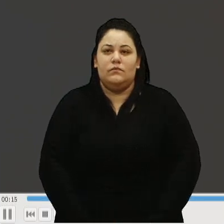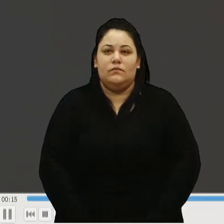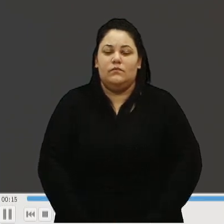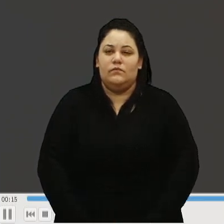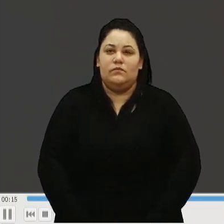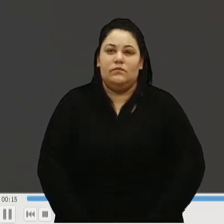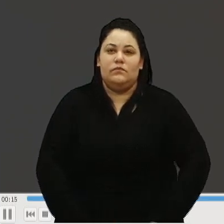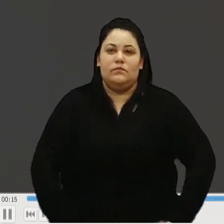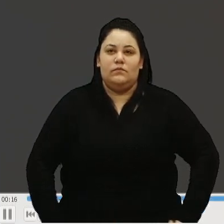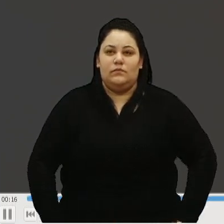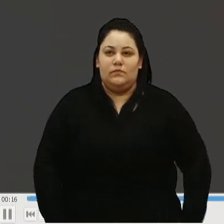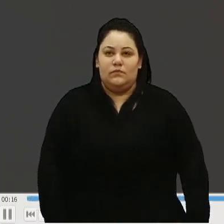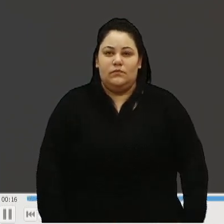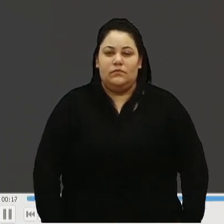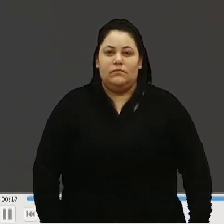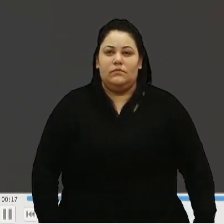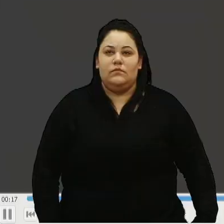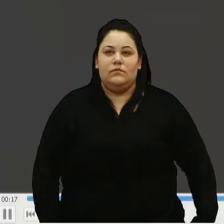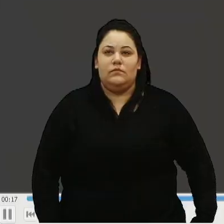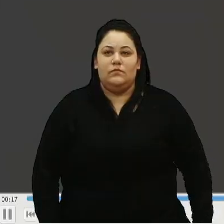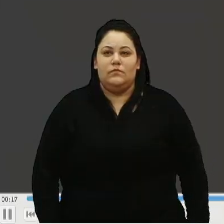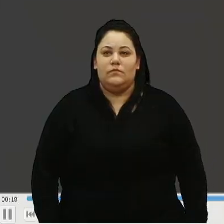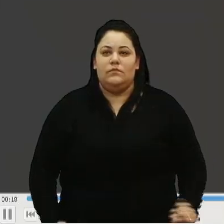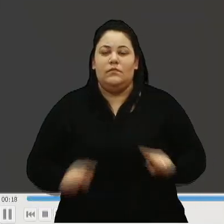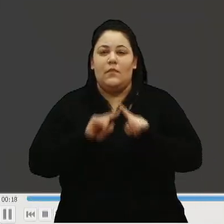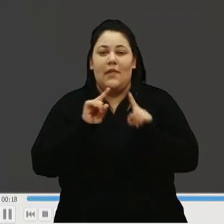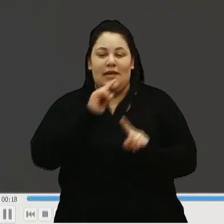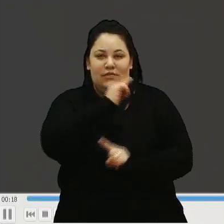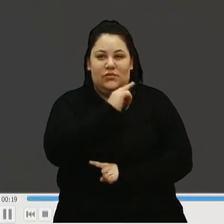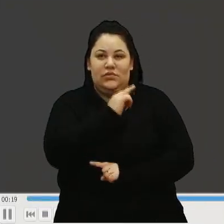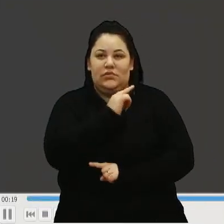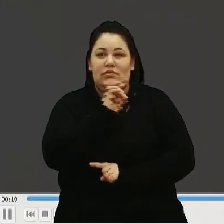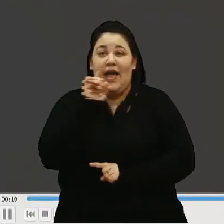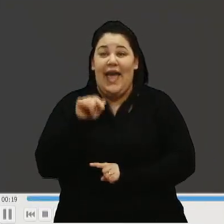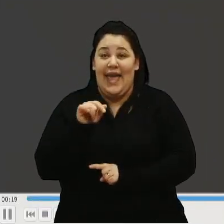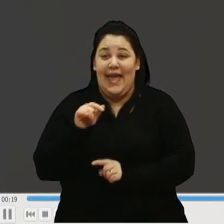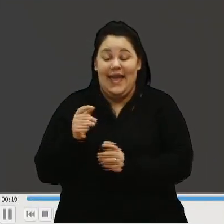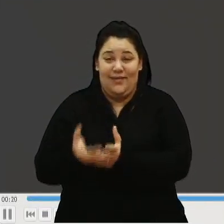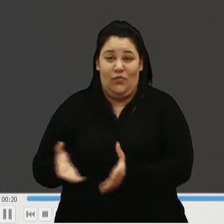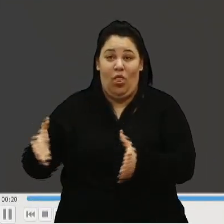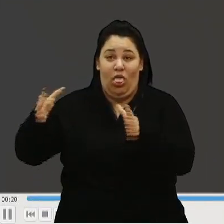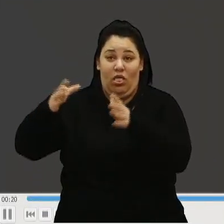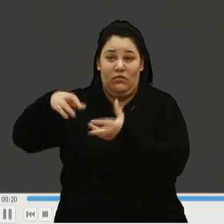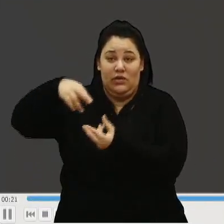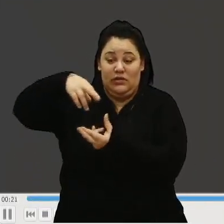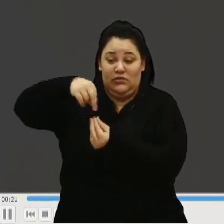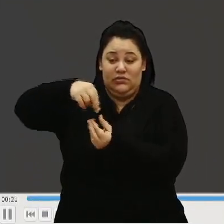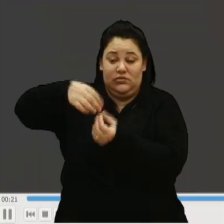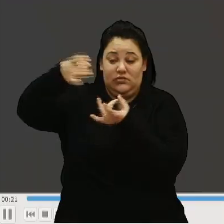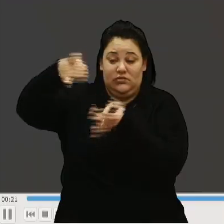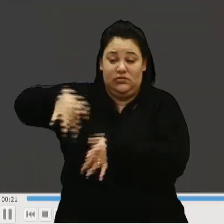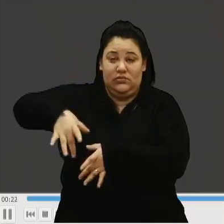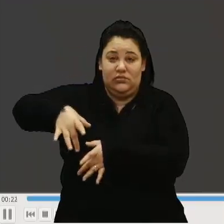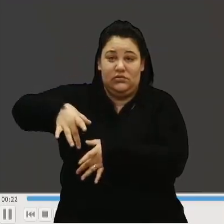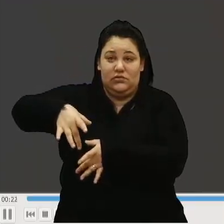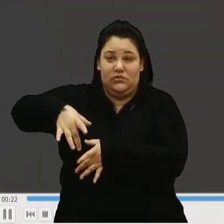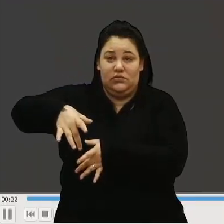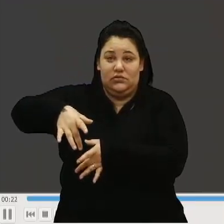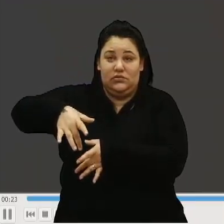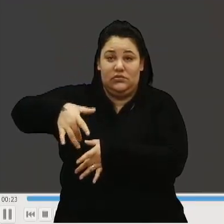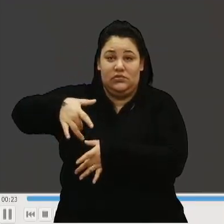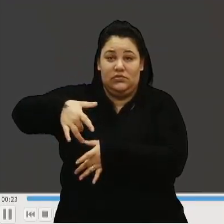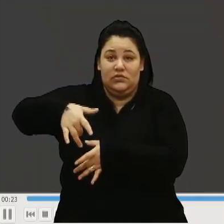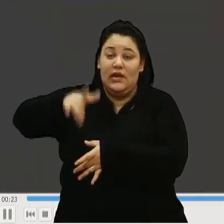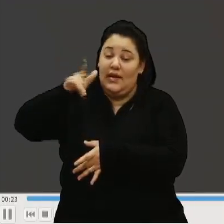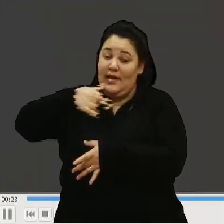Tá sem áudio? Tá, não tem problema. Mas isso daí é a parte reciclada do lixo que foi para a cooperativa. Teria que ser a